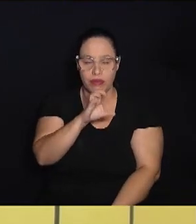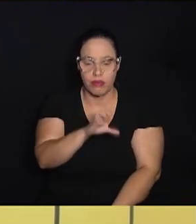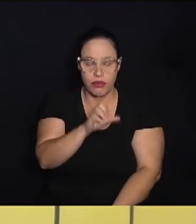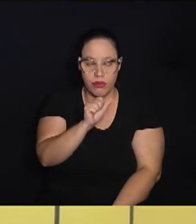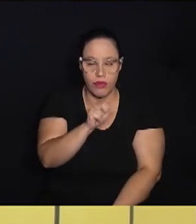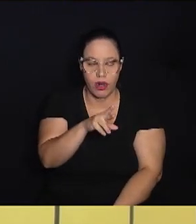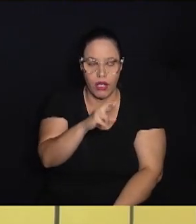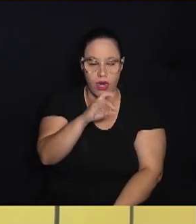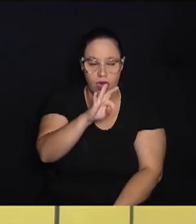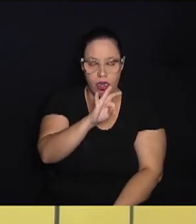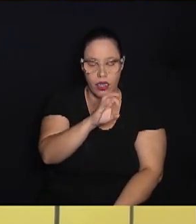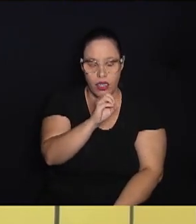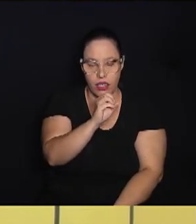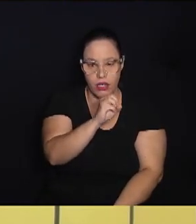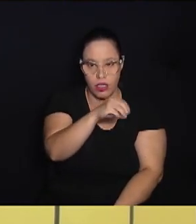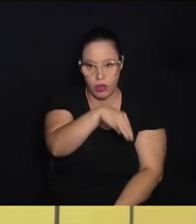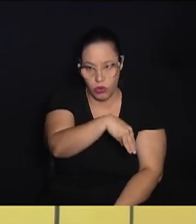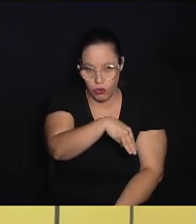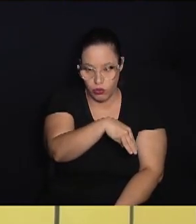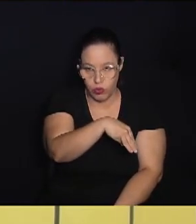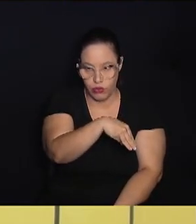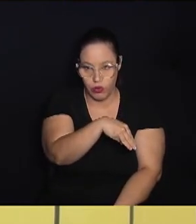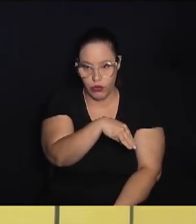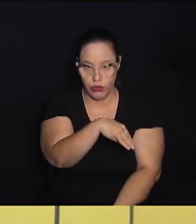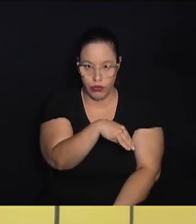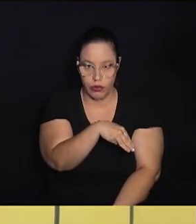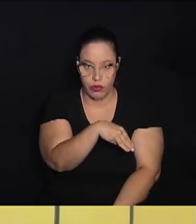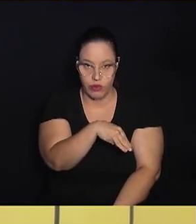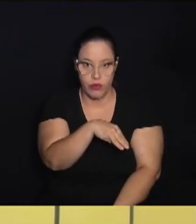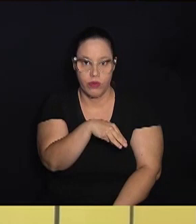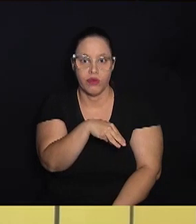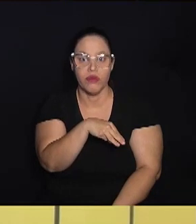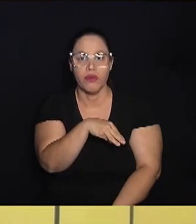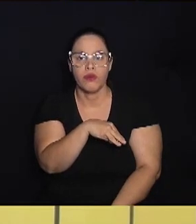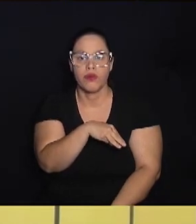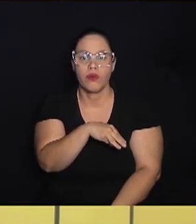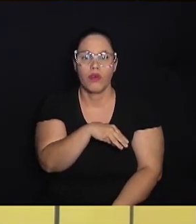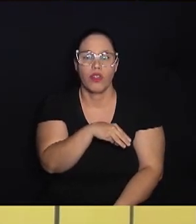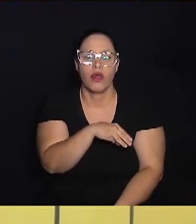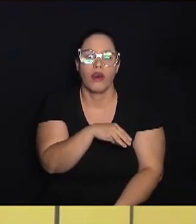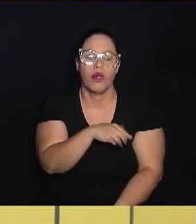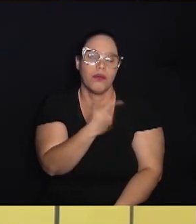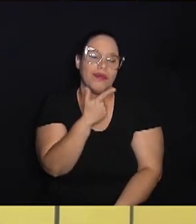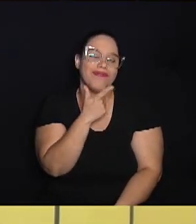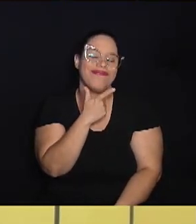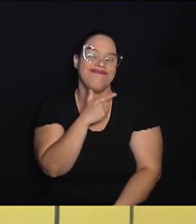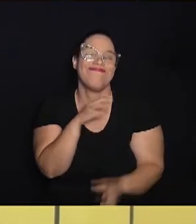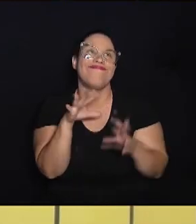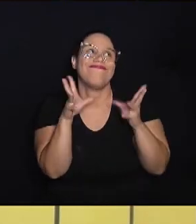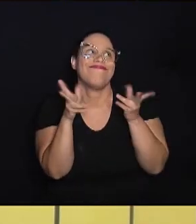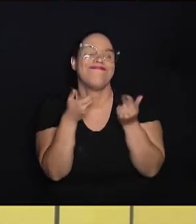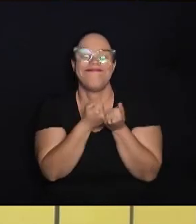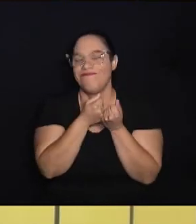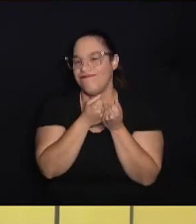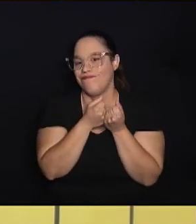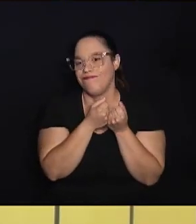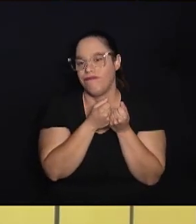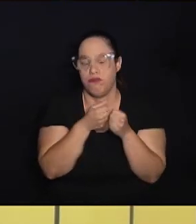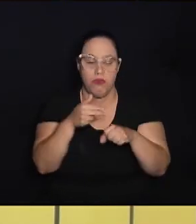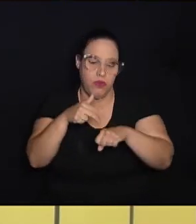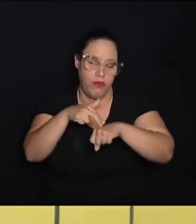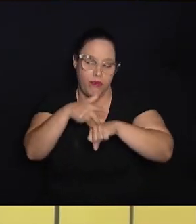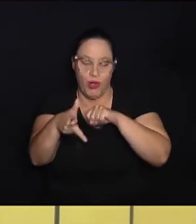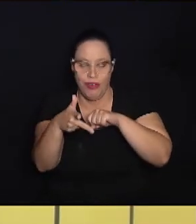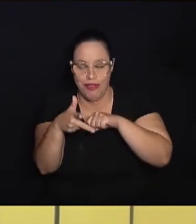também geralmente um quadro só pode ser dois não existe assim um grande impedimento mas o Cartom é uma piada mais Universal é o cara Escorregando na casca de banana